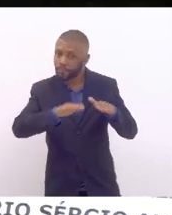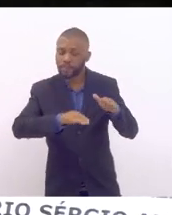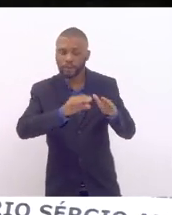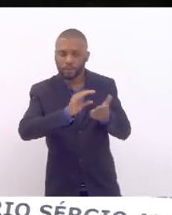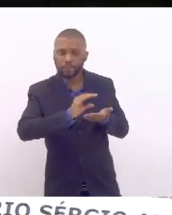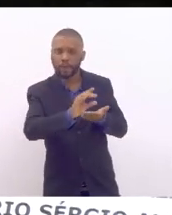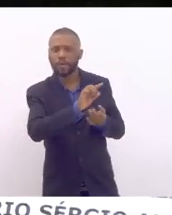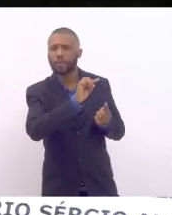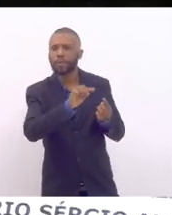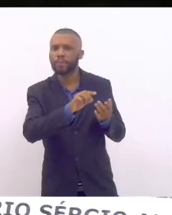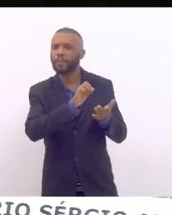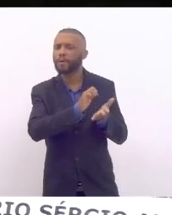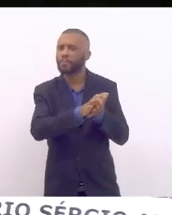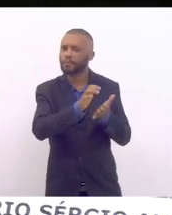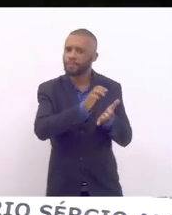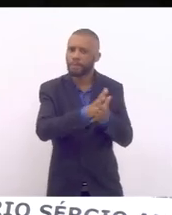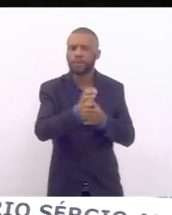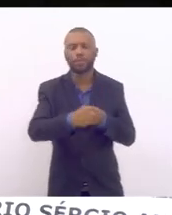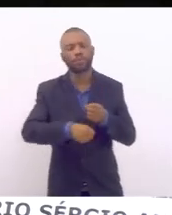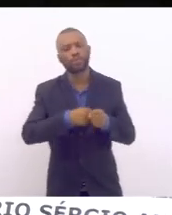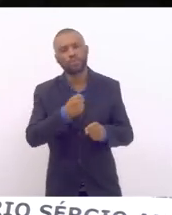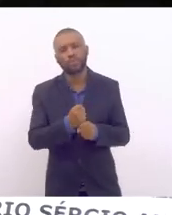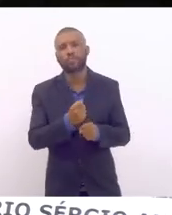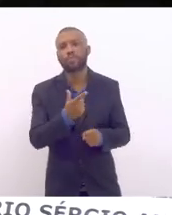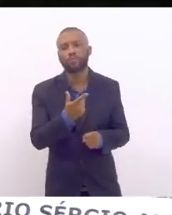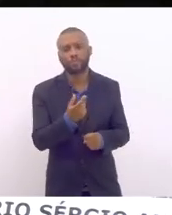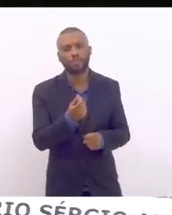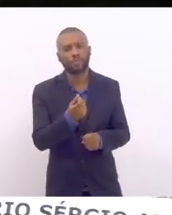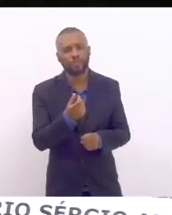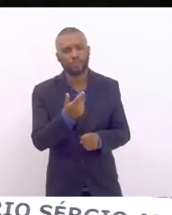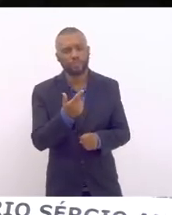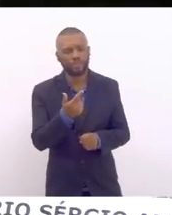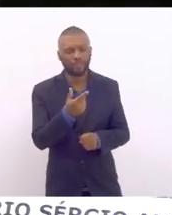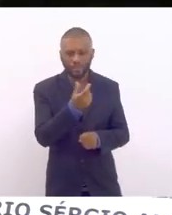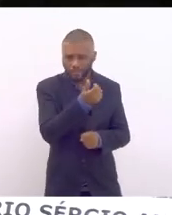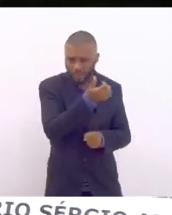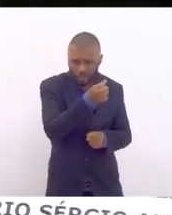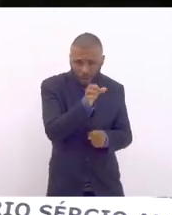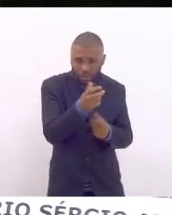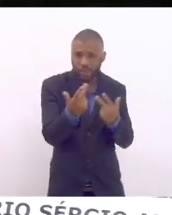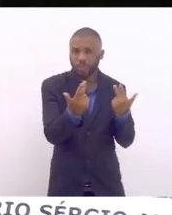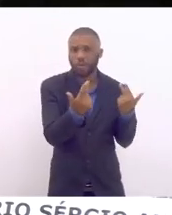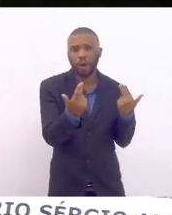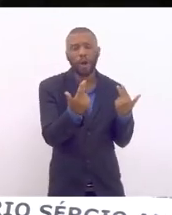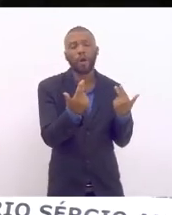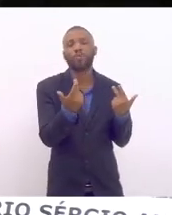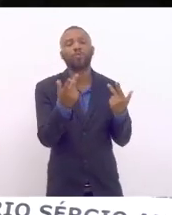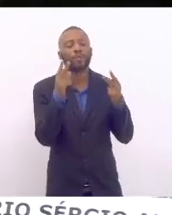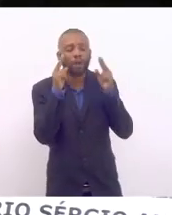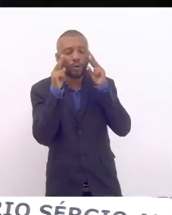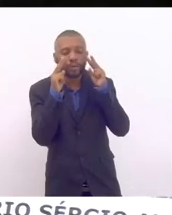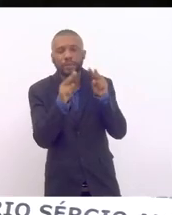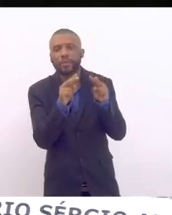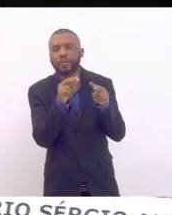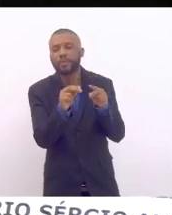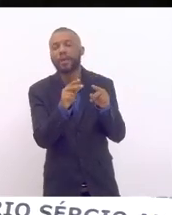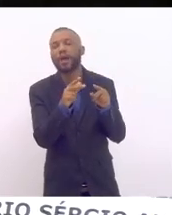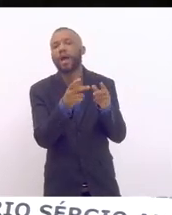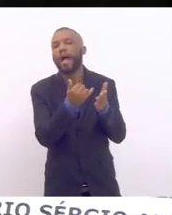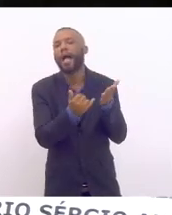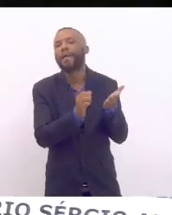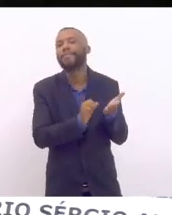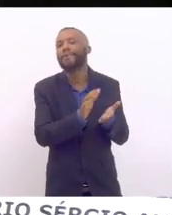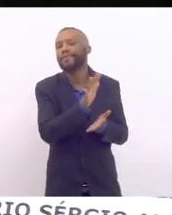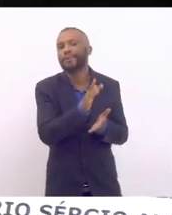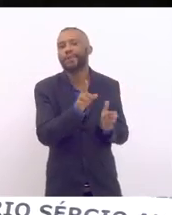custeio para 2019 - valor de 2019 não tô nem considerando a correção da inflação porque a inflação está corroendo